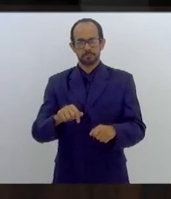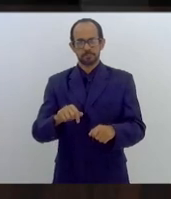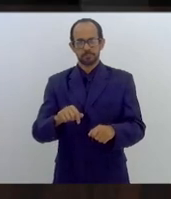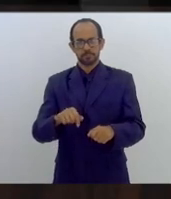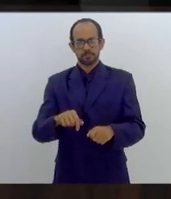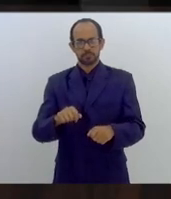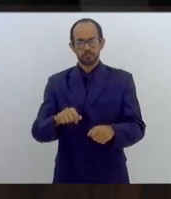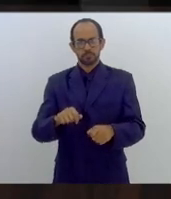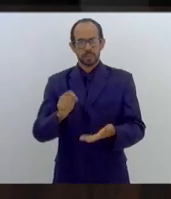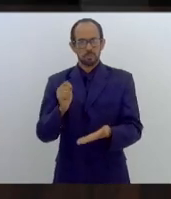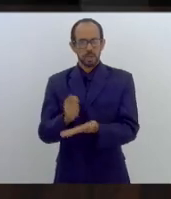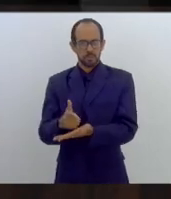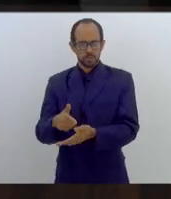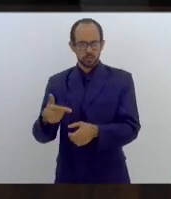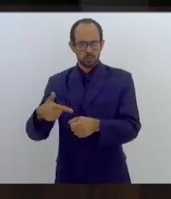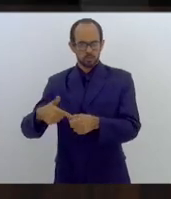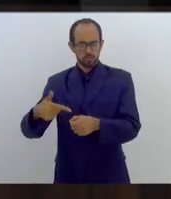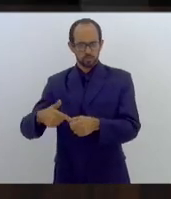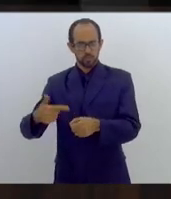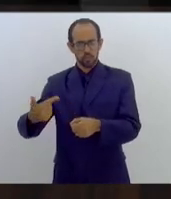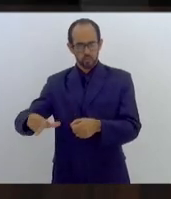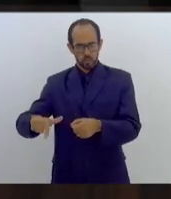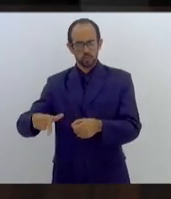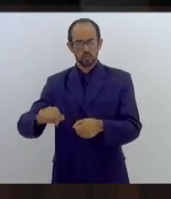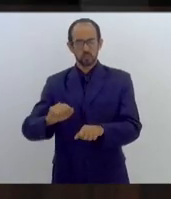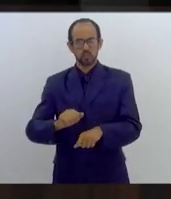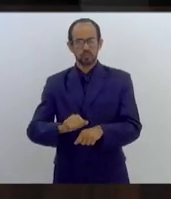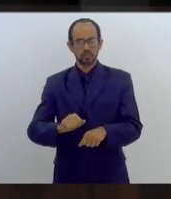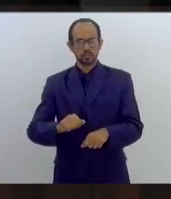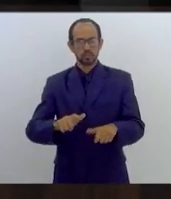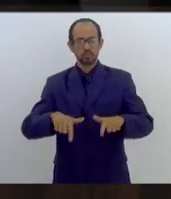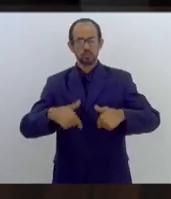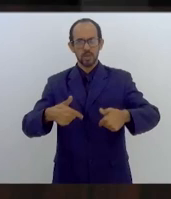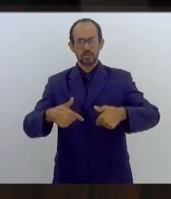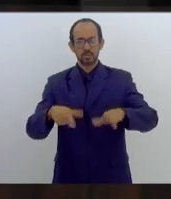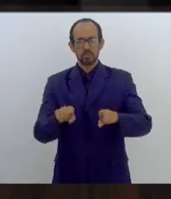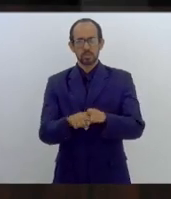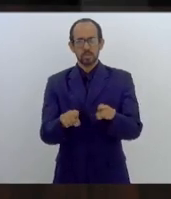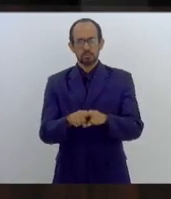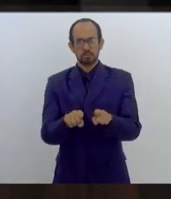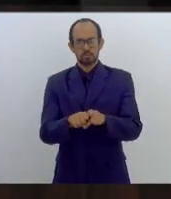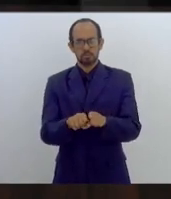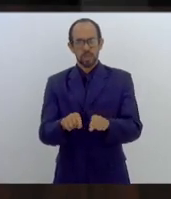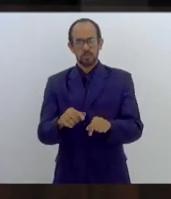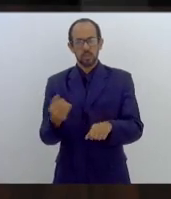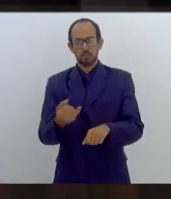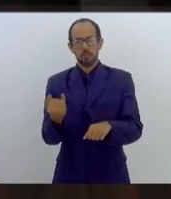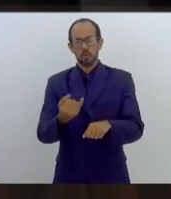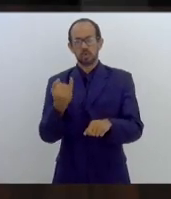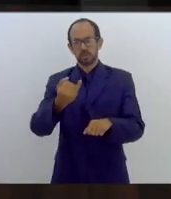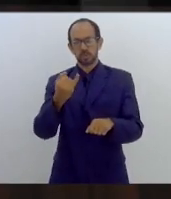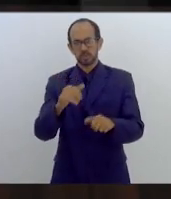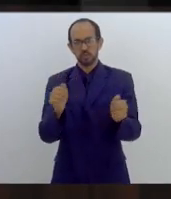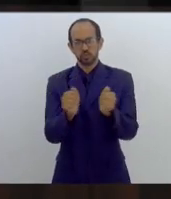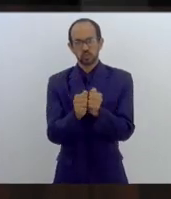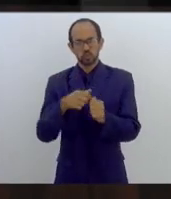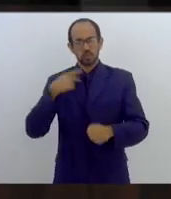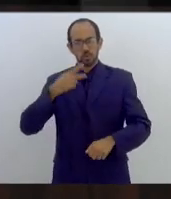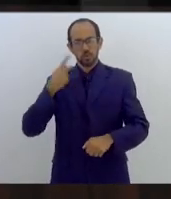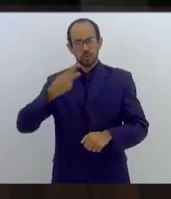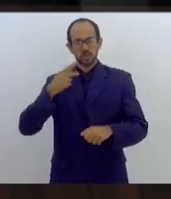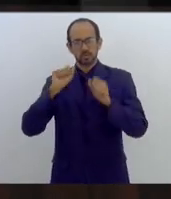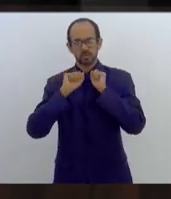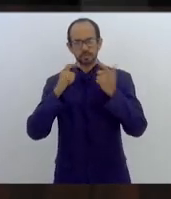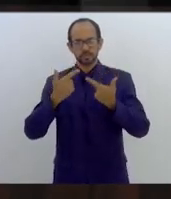de combustível, entre outras. Sua atuação foi igualmente exitosa na formatação, juntamente com a Procuradoria da Alerj,